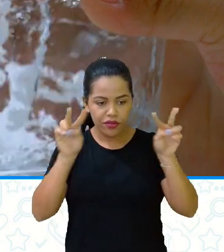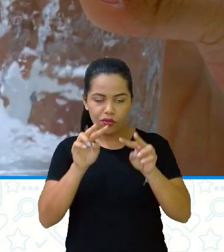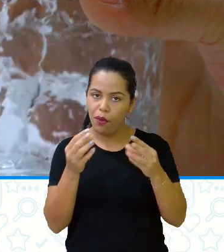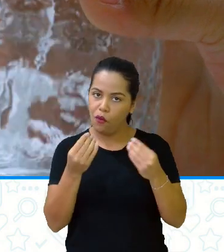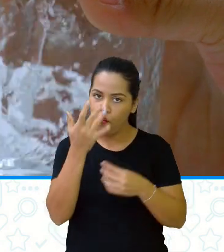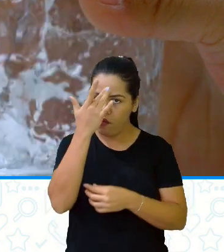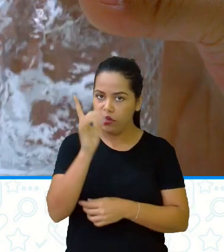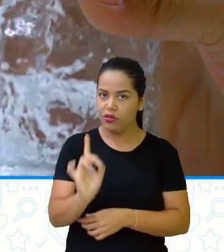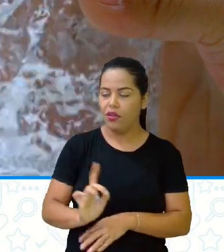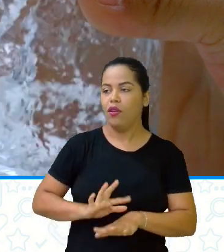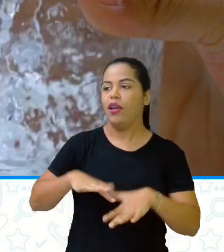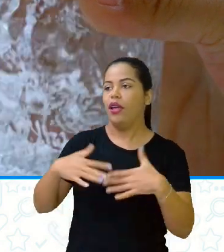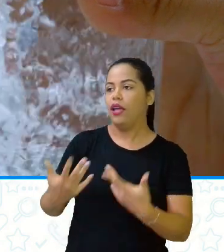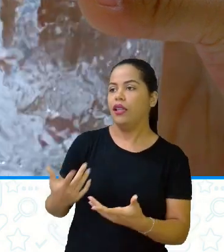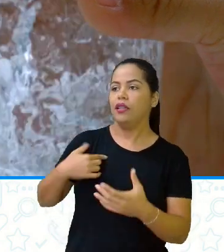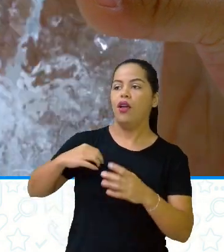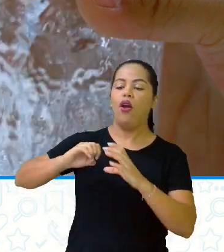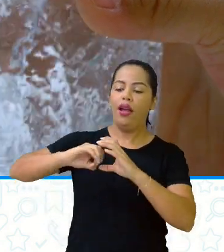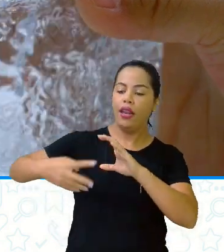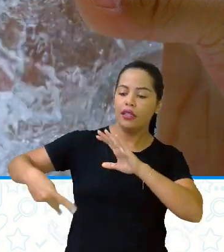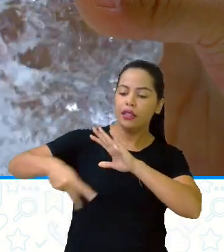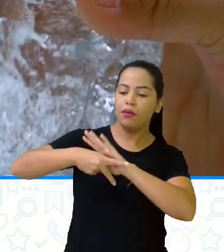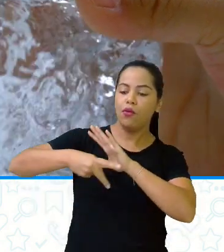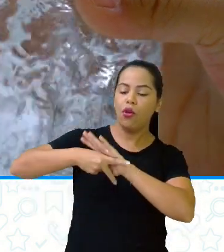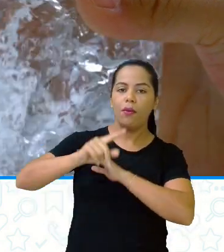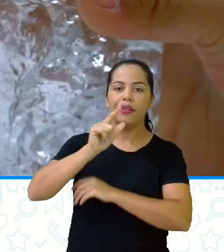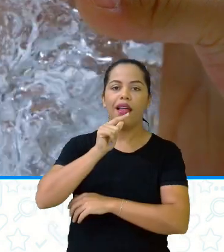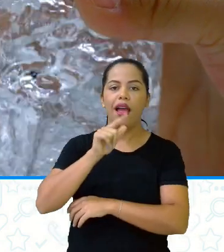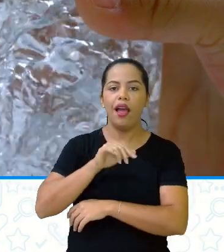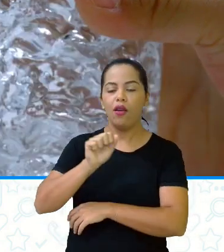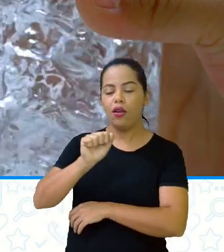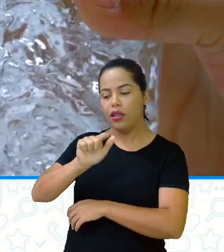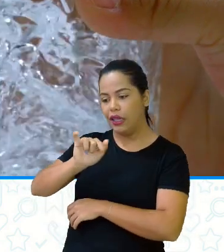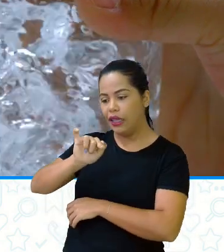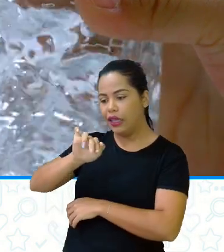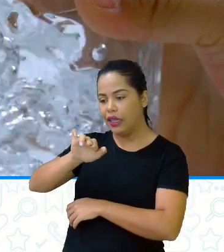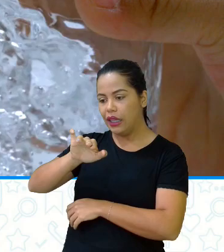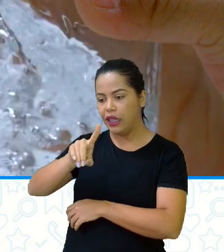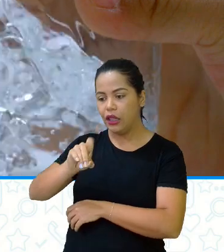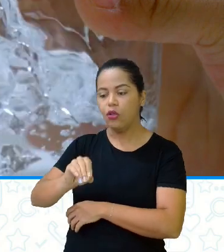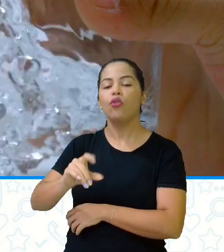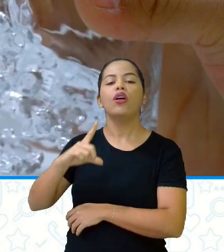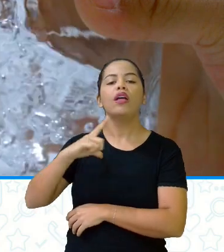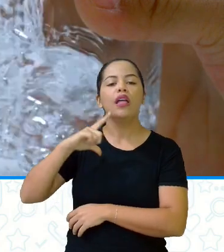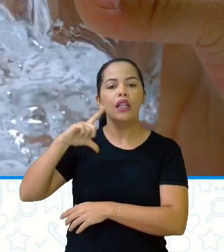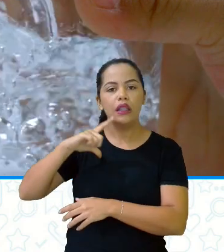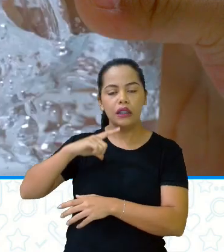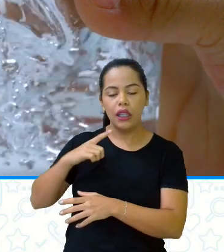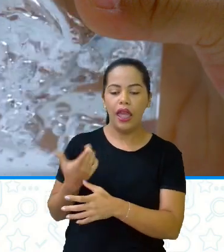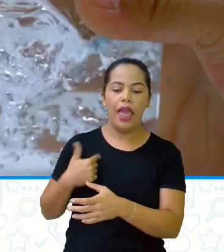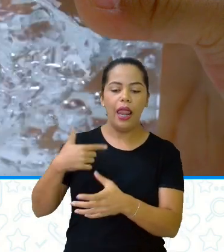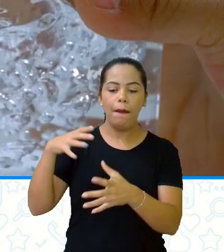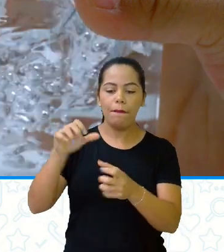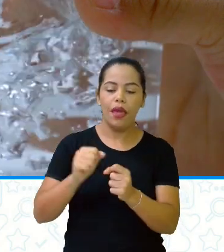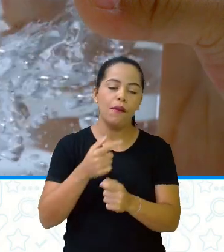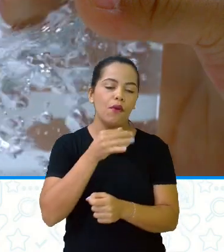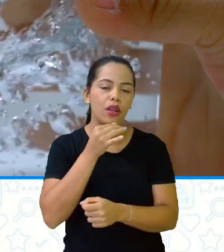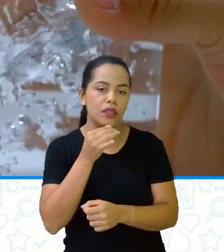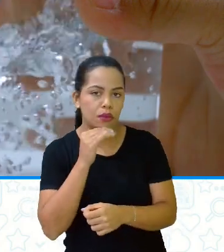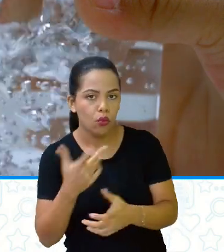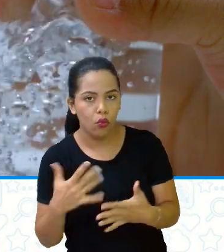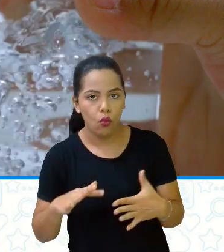outra característica da água no seu estado líquido é que ela adquire a forma no recipiente que ela está